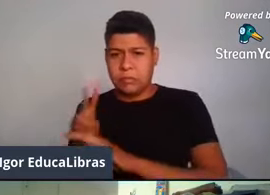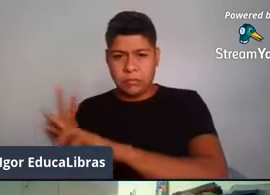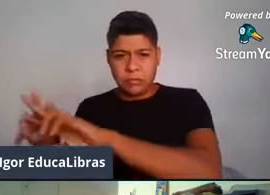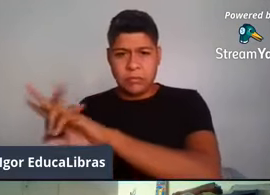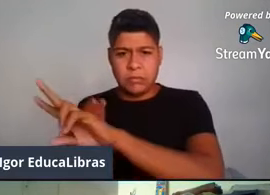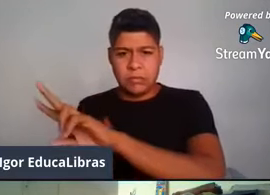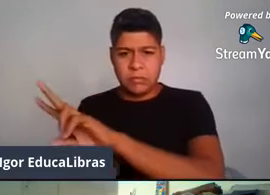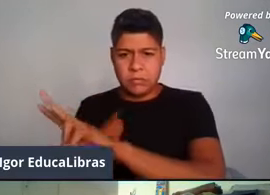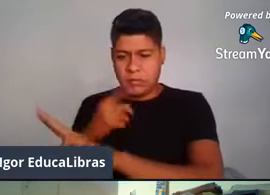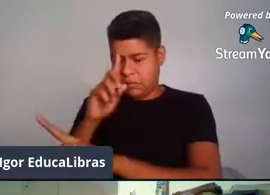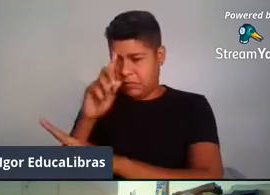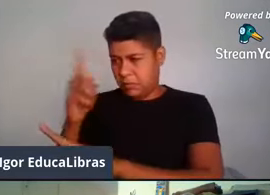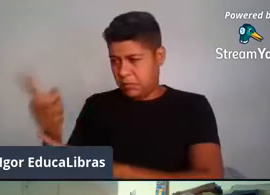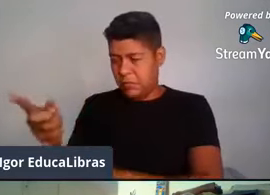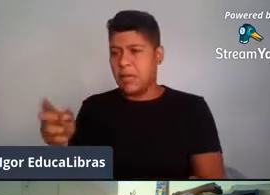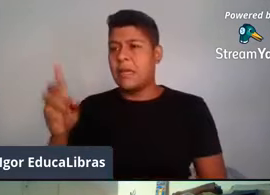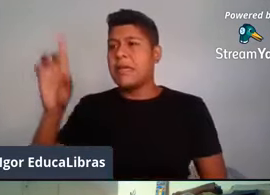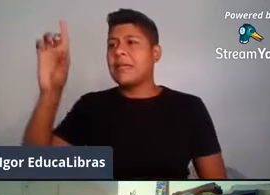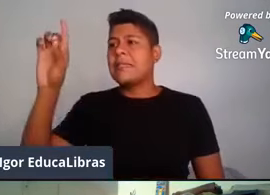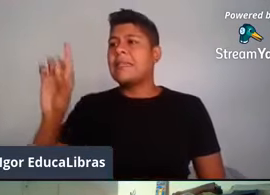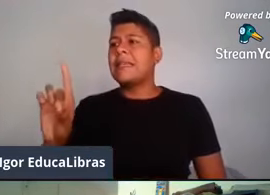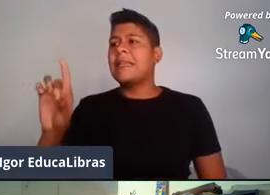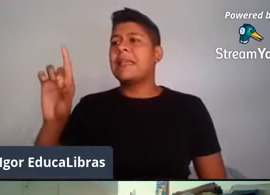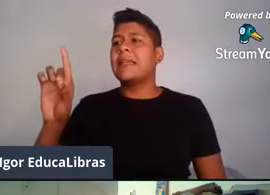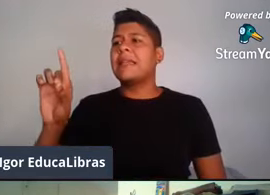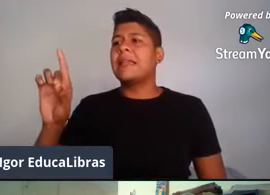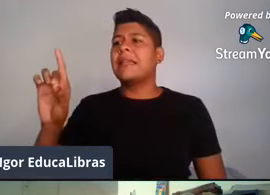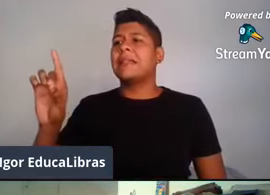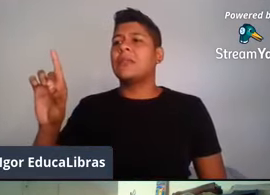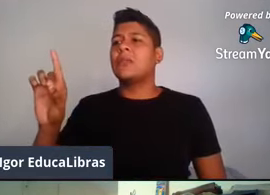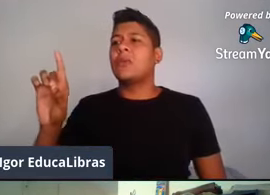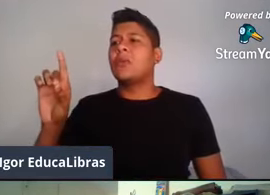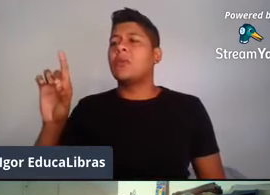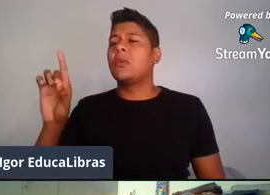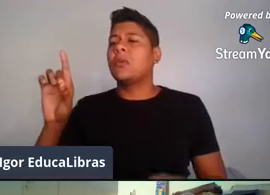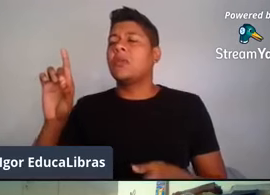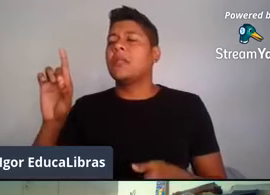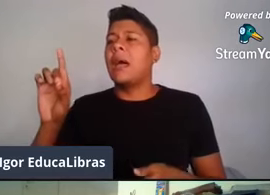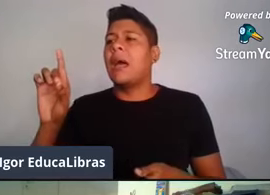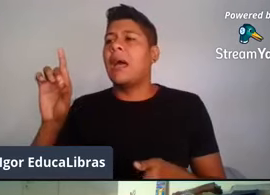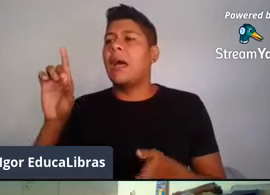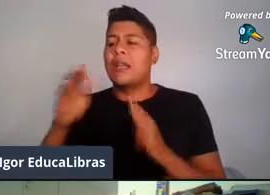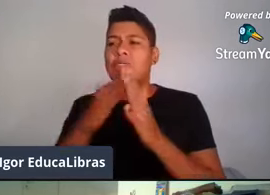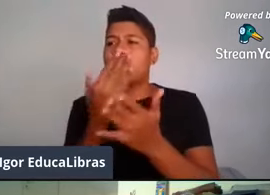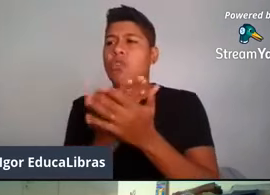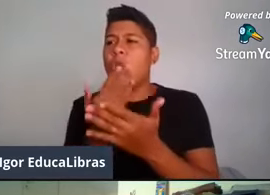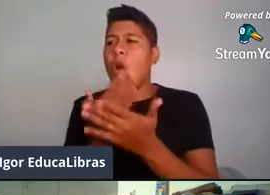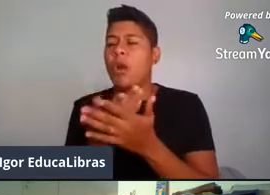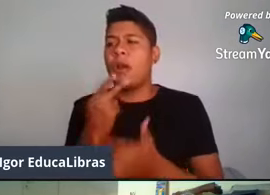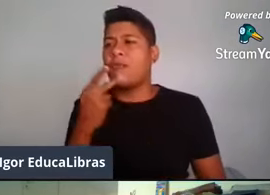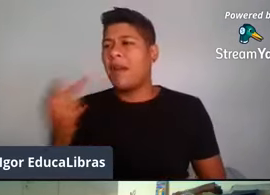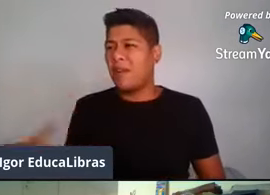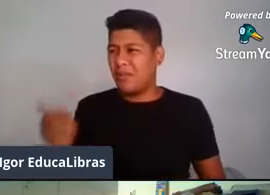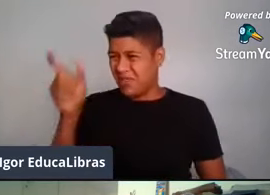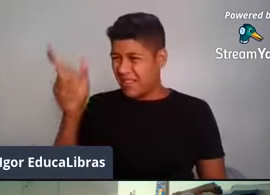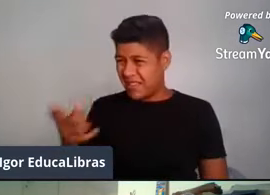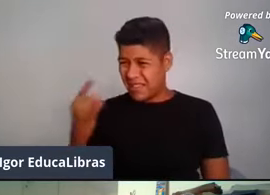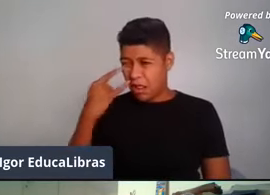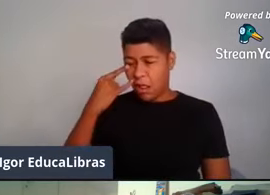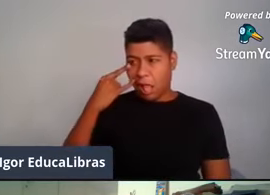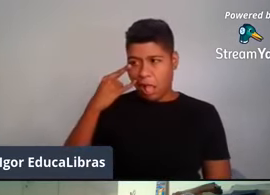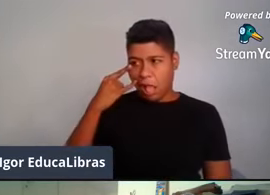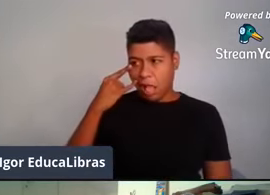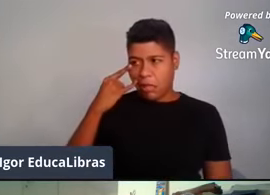um diretor de uma escola que negou a matrícula a uma criança com síndrome de Down. Mas